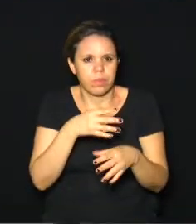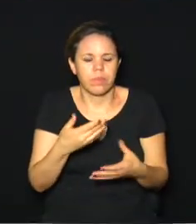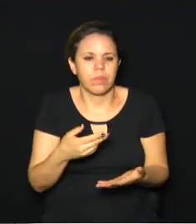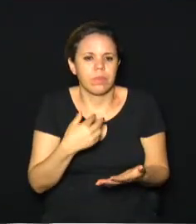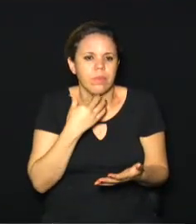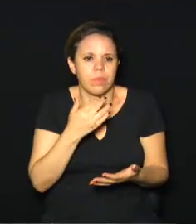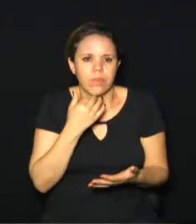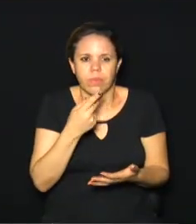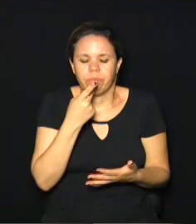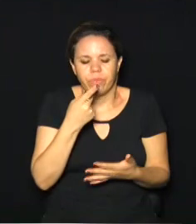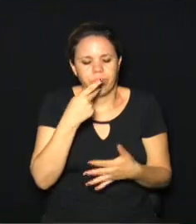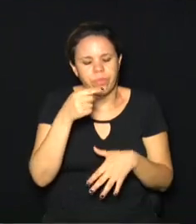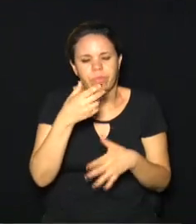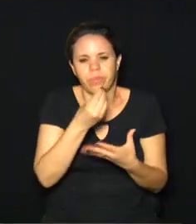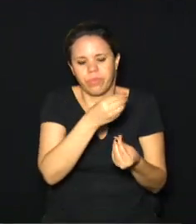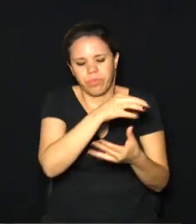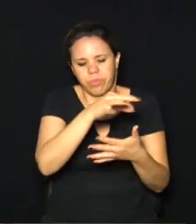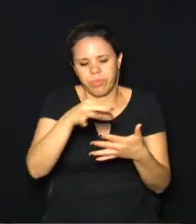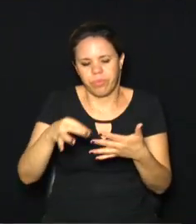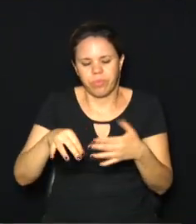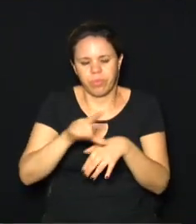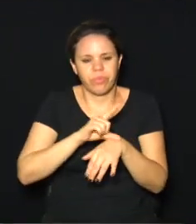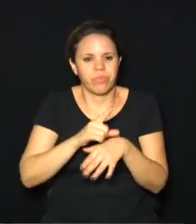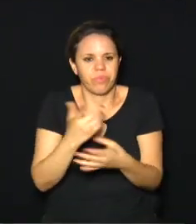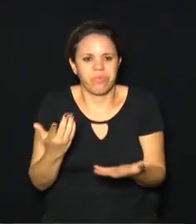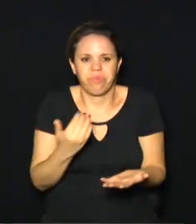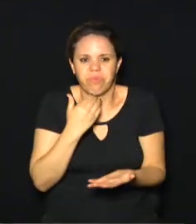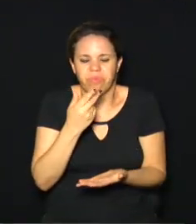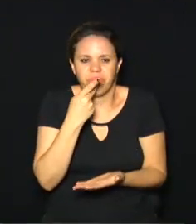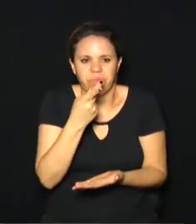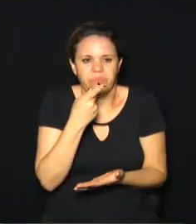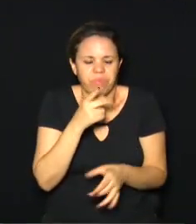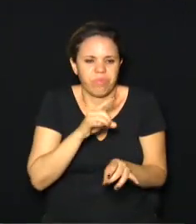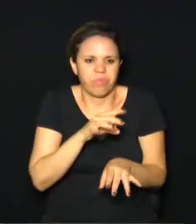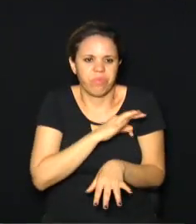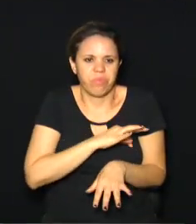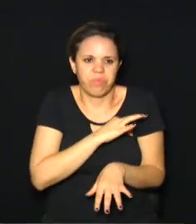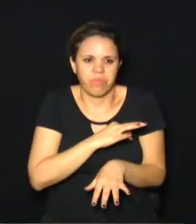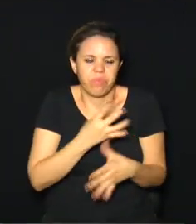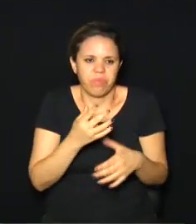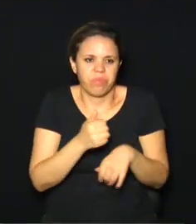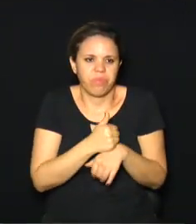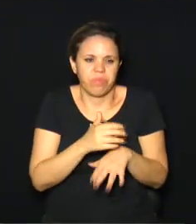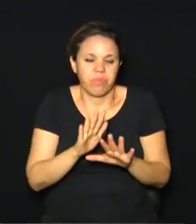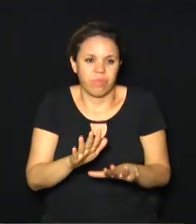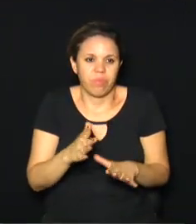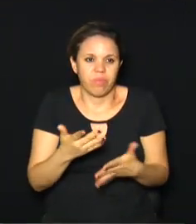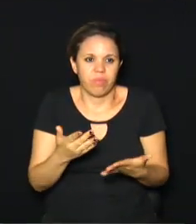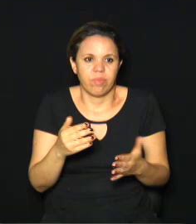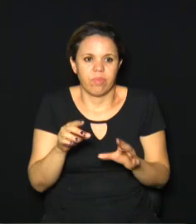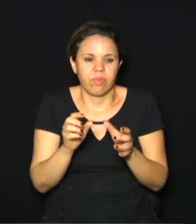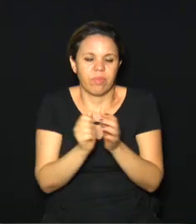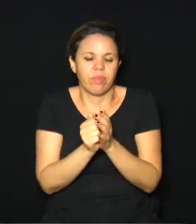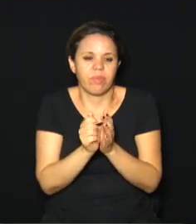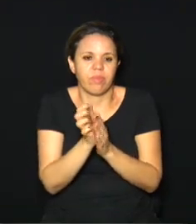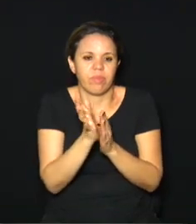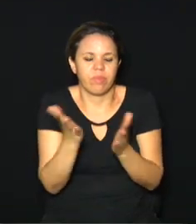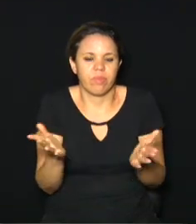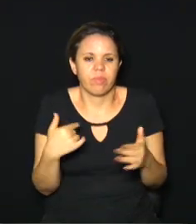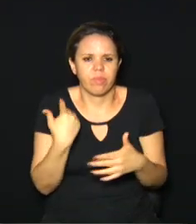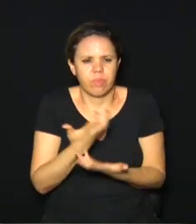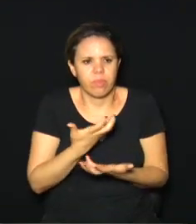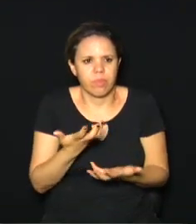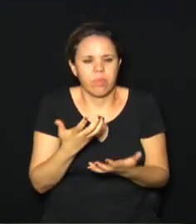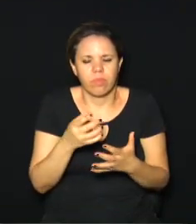citando legislações, citando notas técnicas que são burocráticas, mas assim, grosso modo, eu gostaria só de fazer